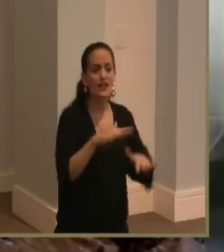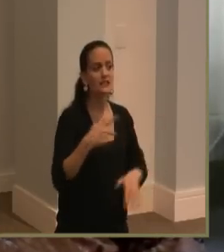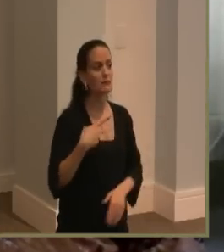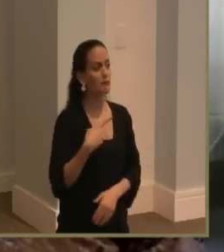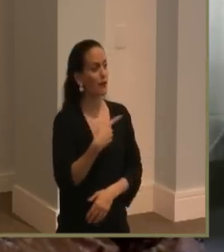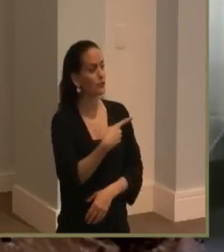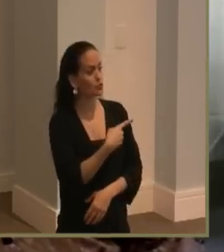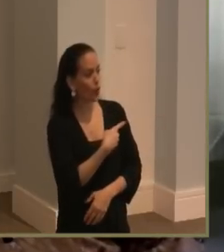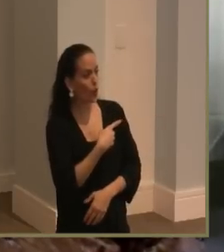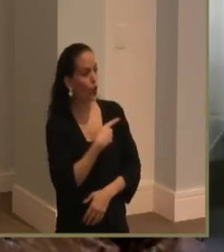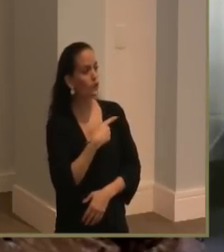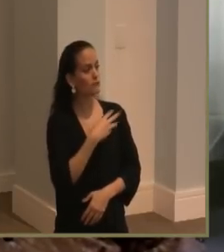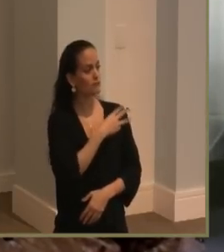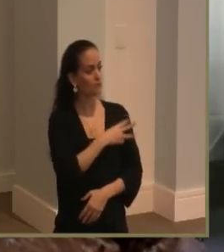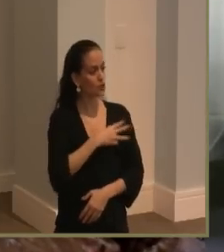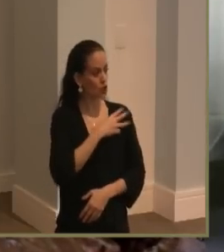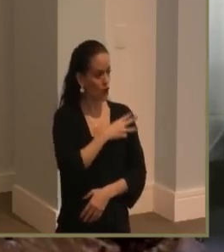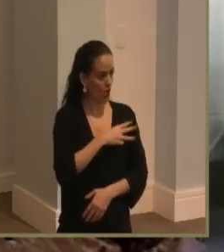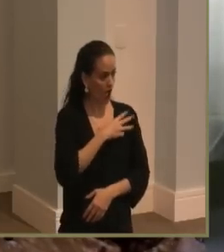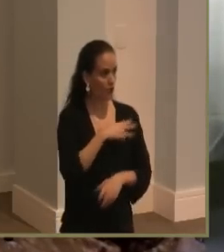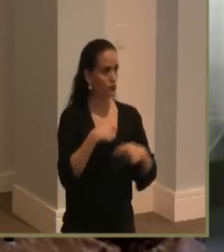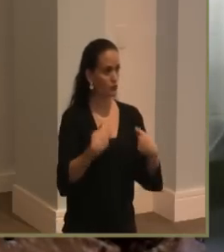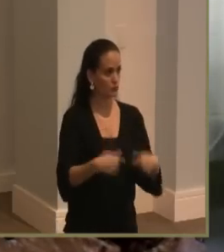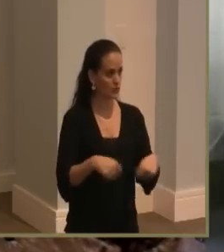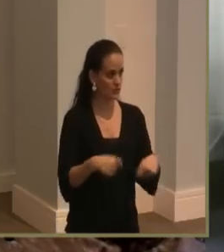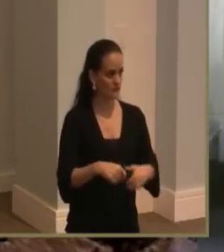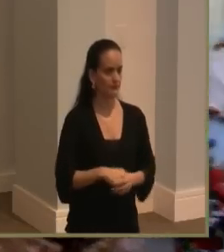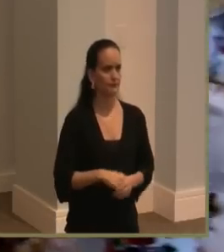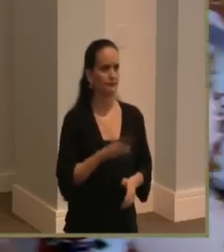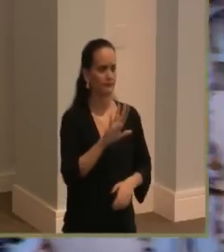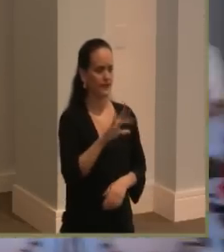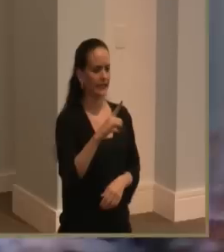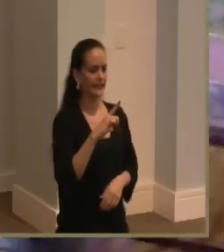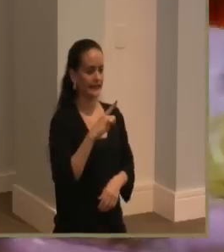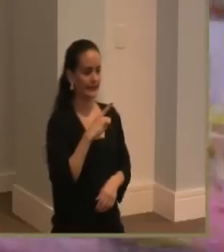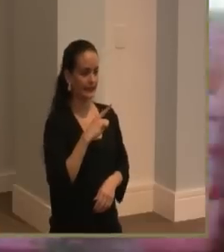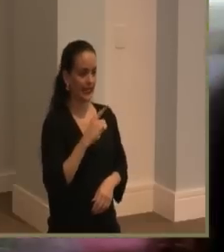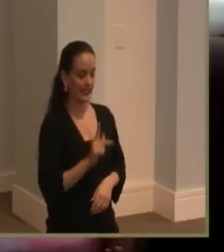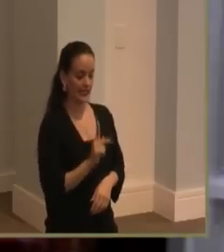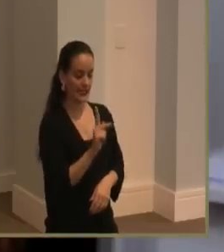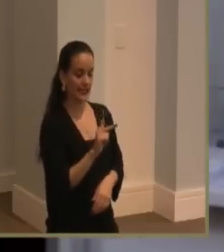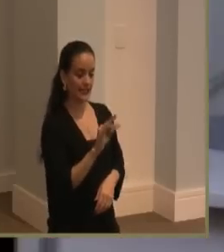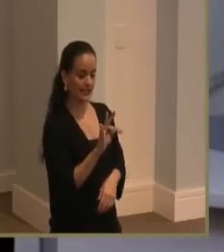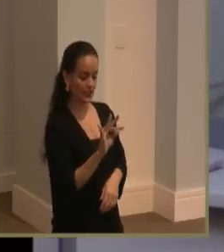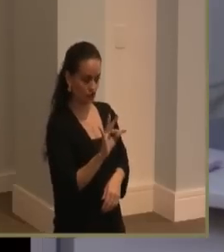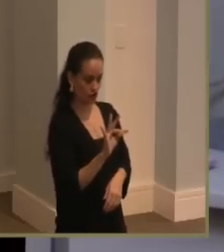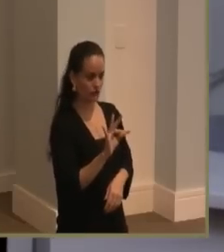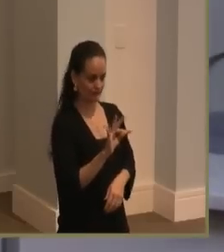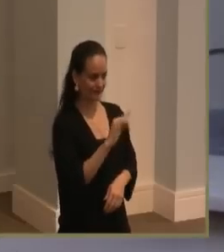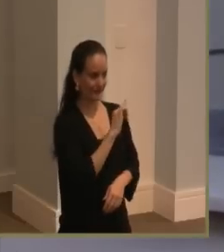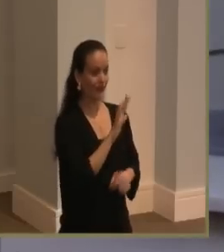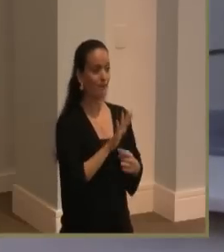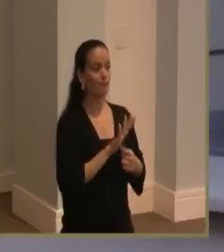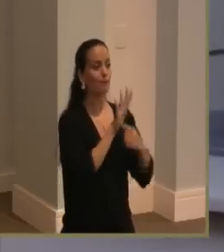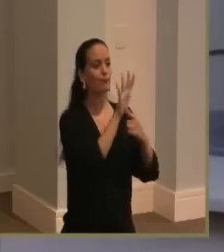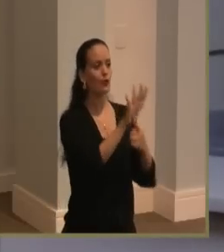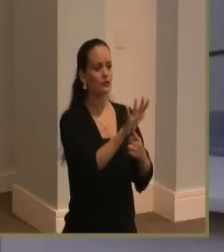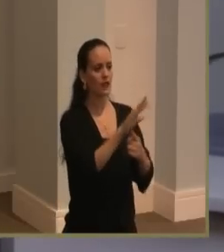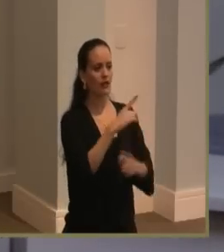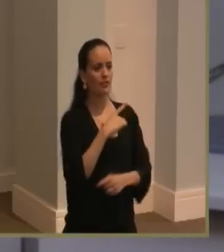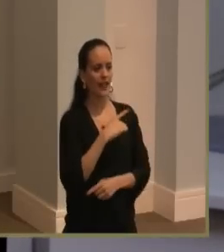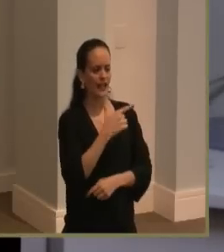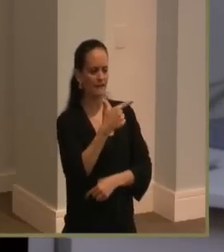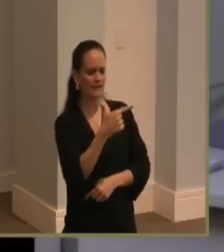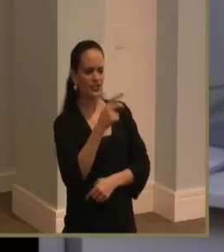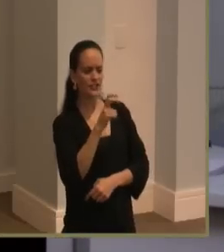São abençoados por este trabalho. Eu estou vendo aqui um kit que a nossa irmã Constância vai estar falando com ele. Um kit com 25